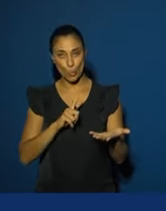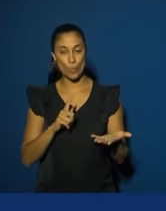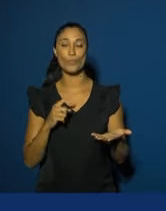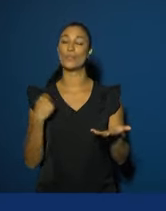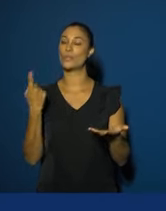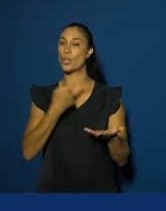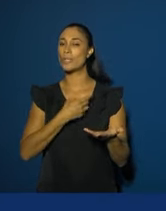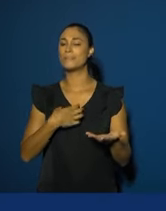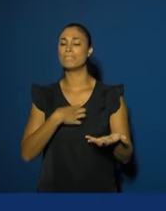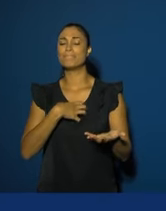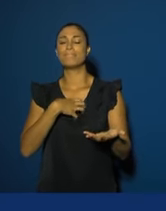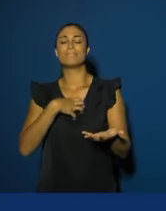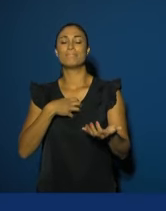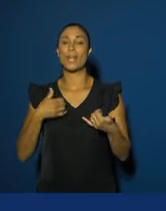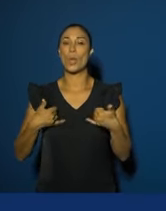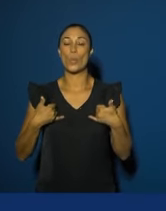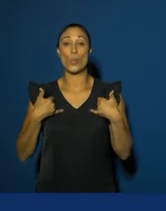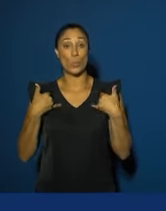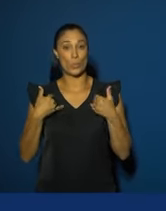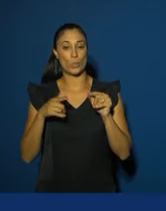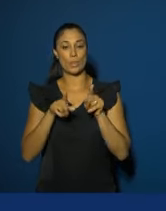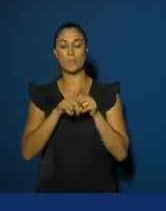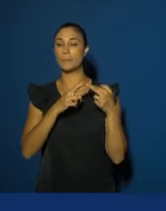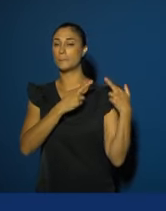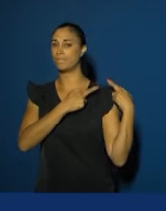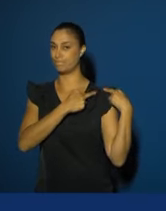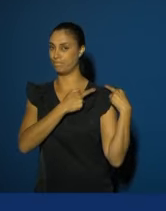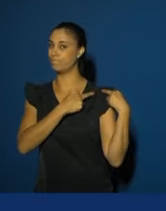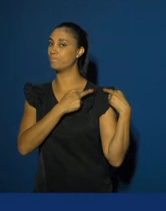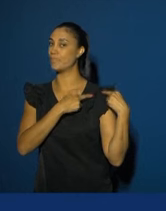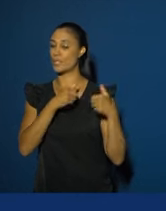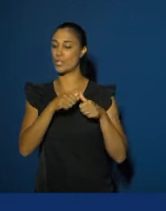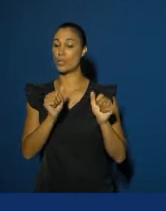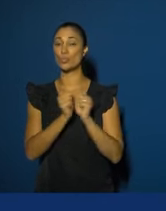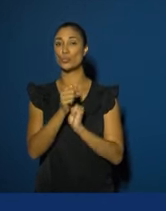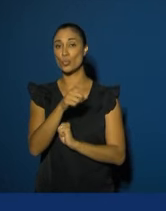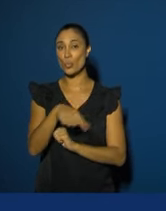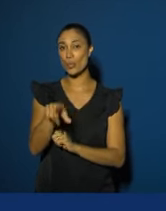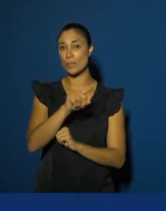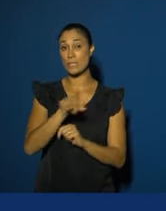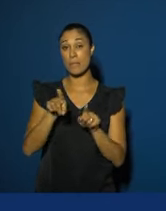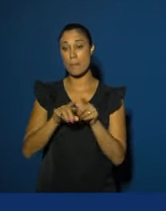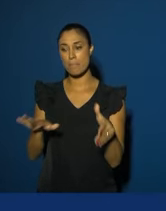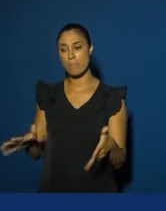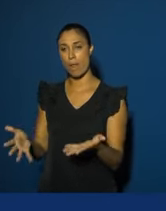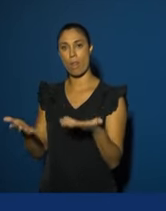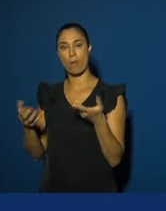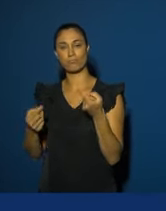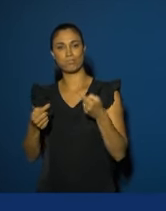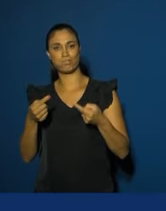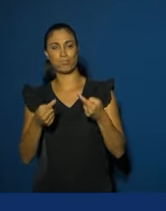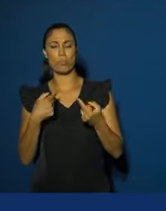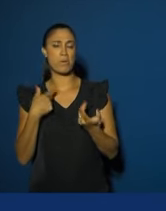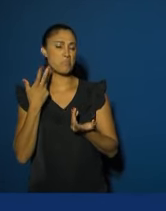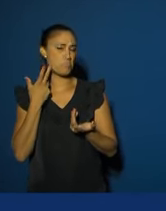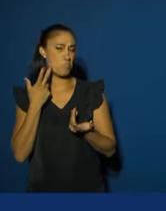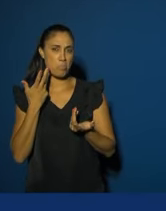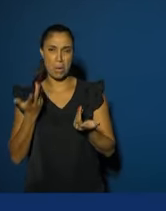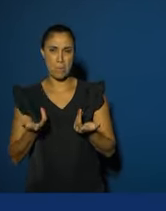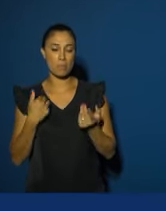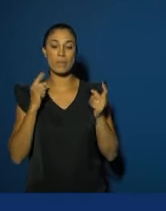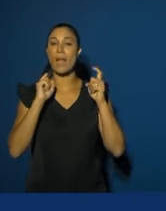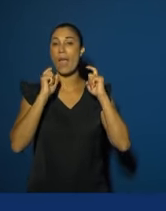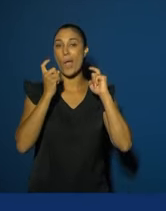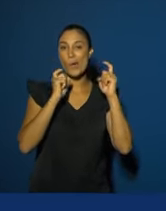aqui a gente sente muito muito orgulhoso muito responsável de tá com vocês todos aqui promover o debate e naturalmente nas